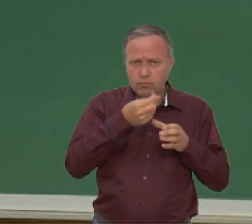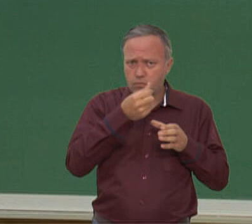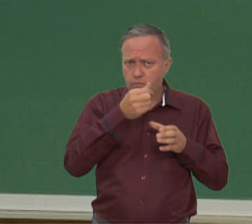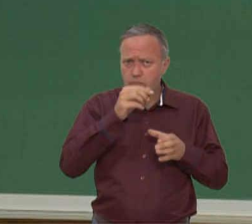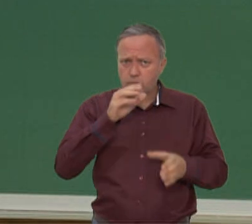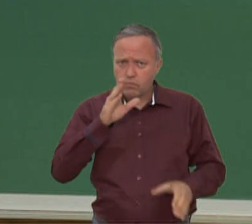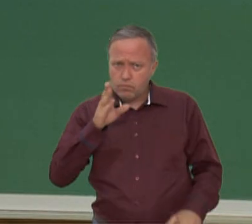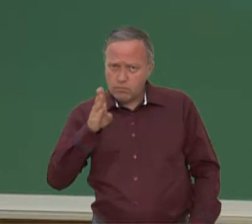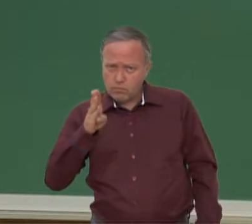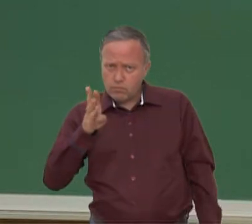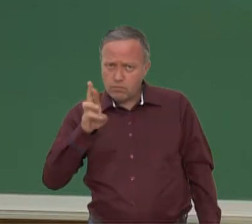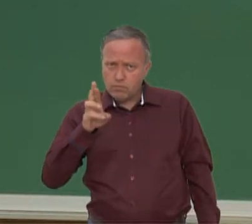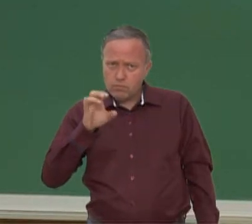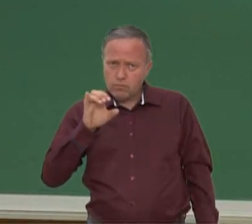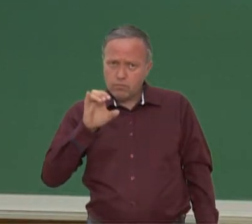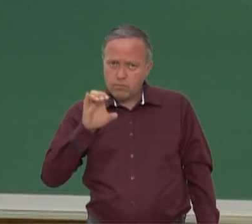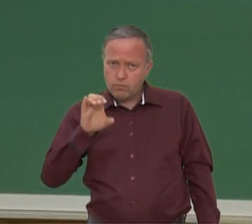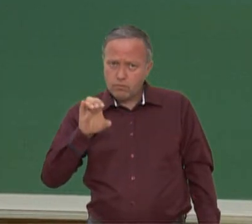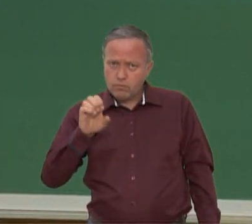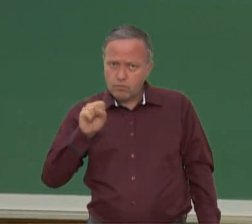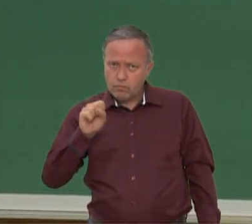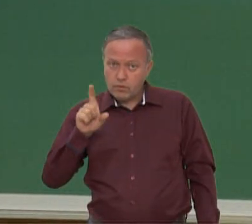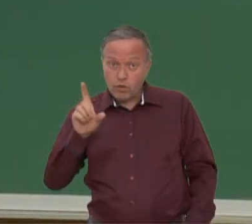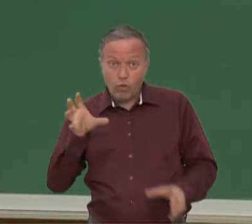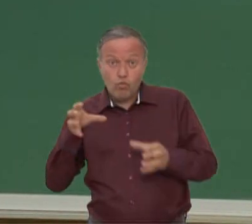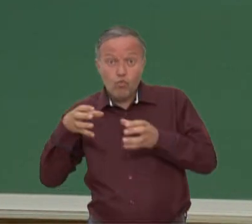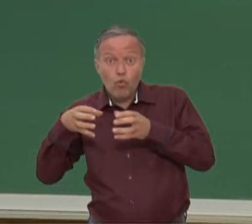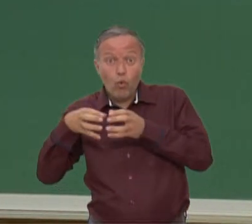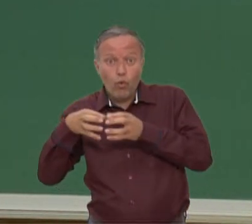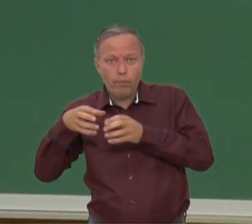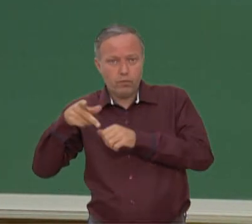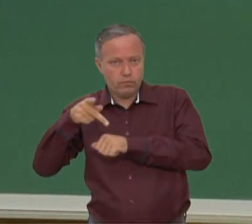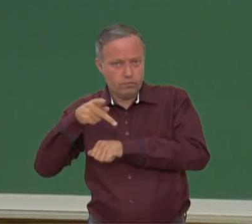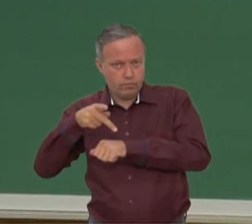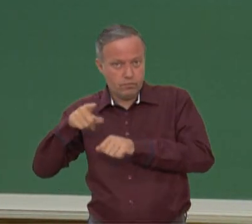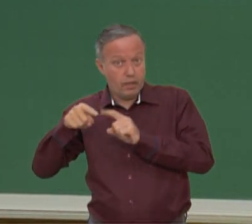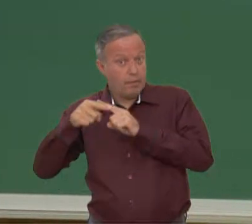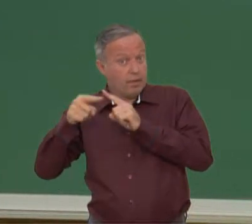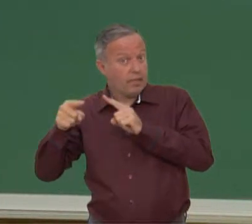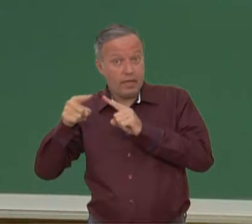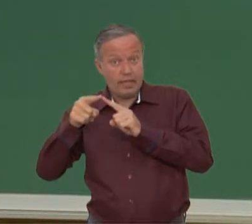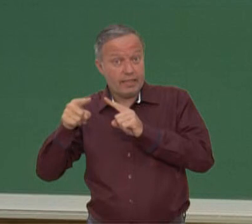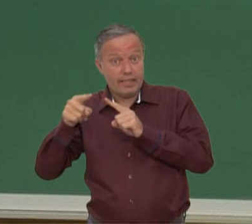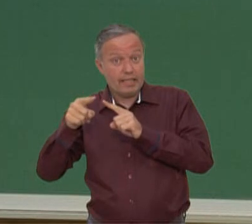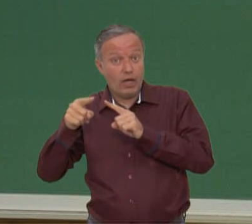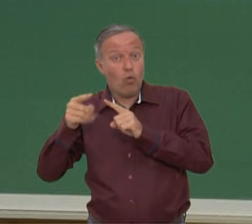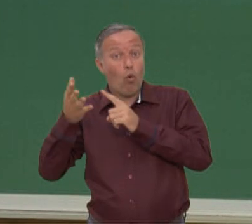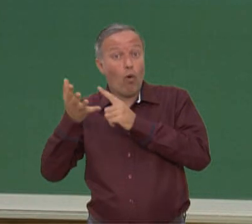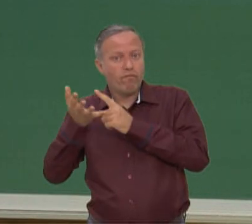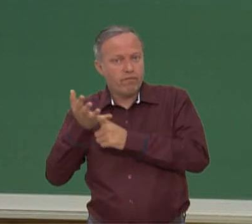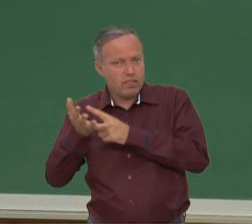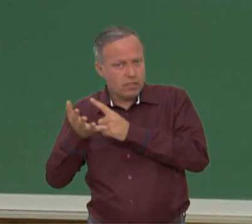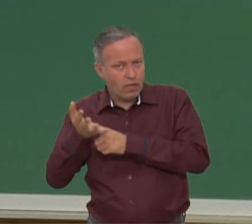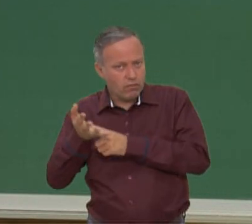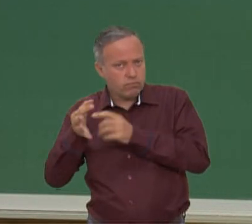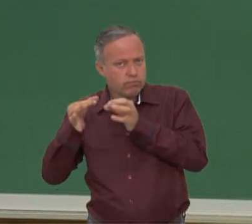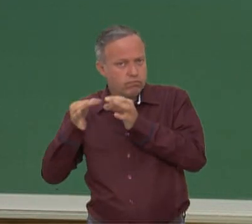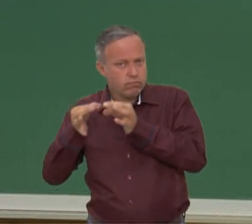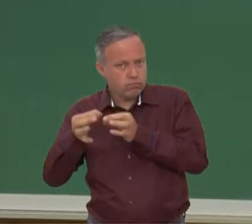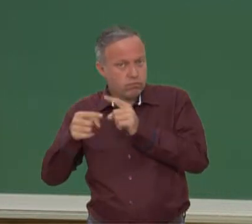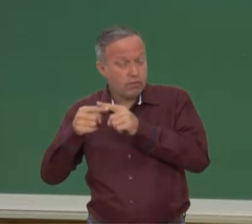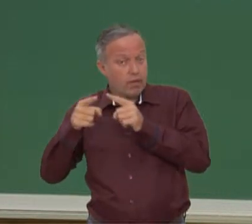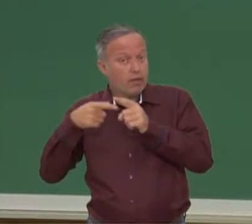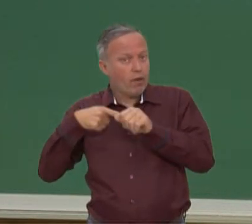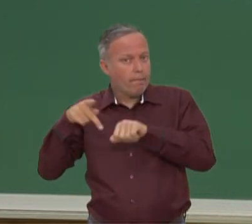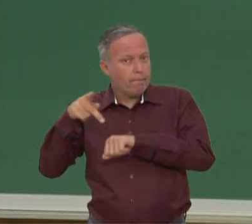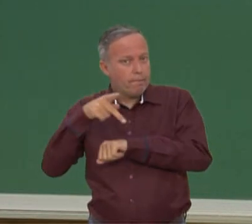ele ainda é um agrupamento de países, ele não chegou a ser ainda um bloco econômico como nós vimos a definição. Então, são países que têm